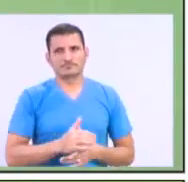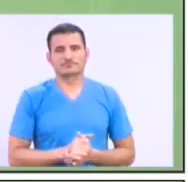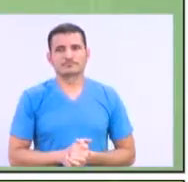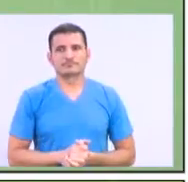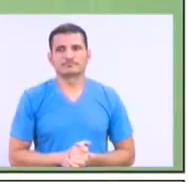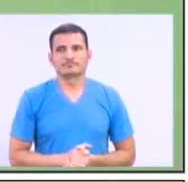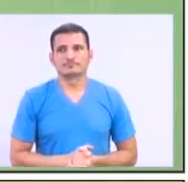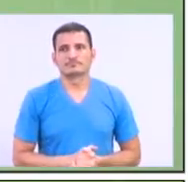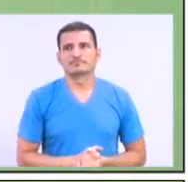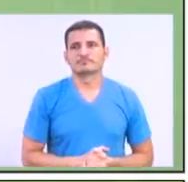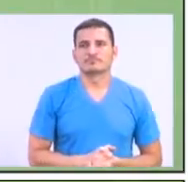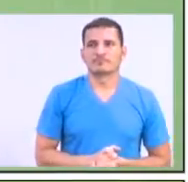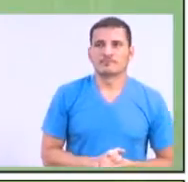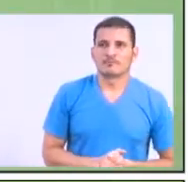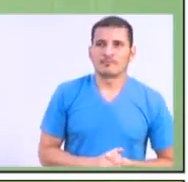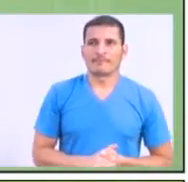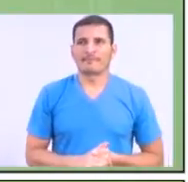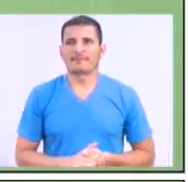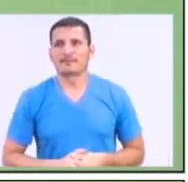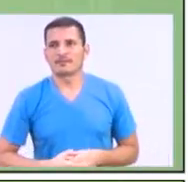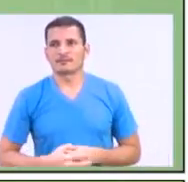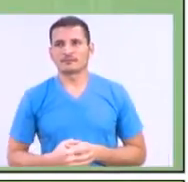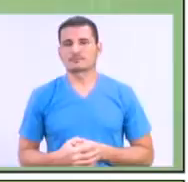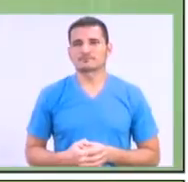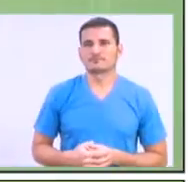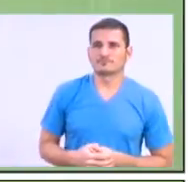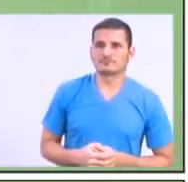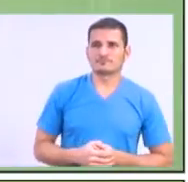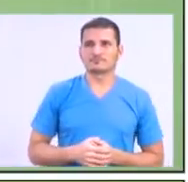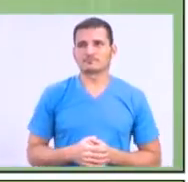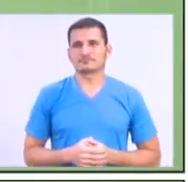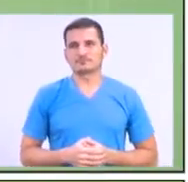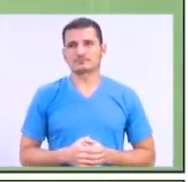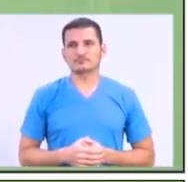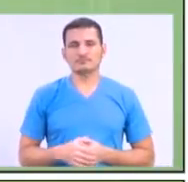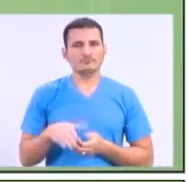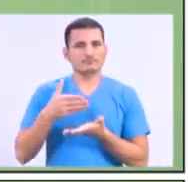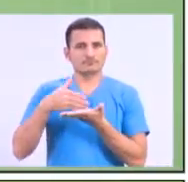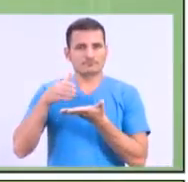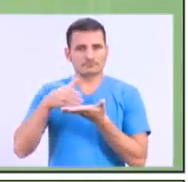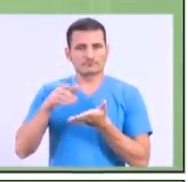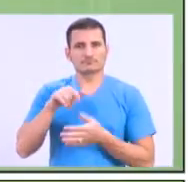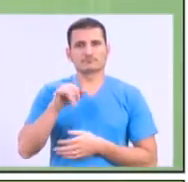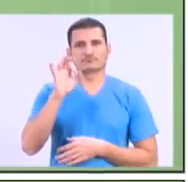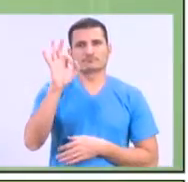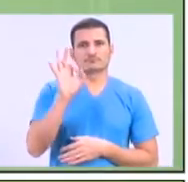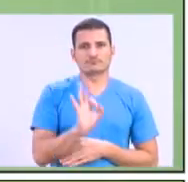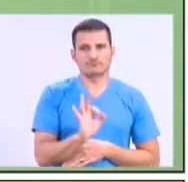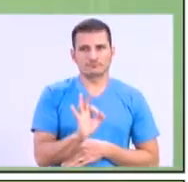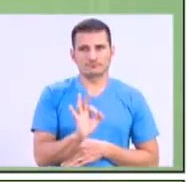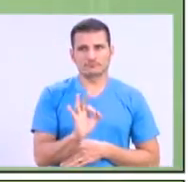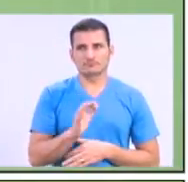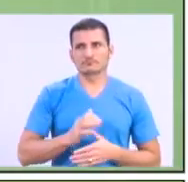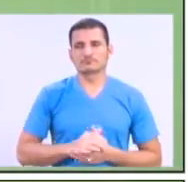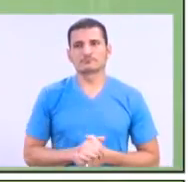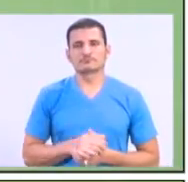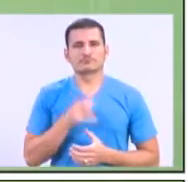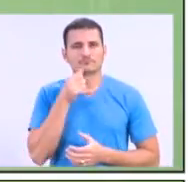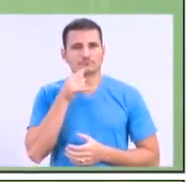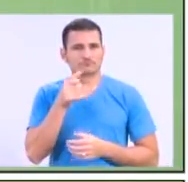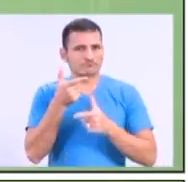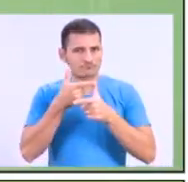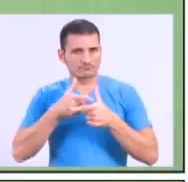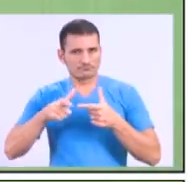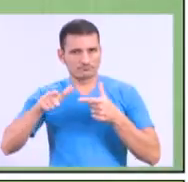módulo, né, que é basicamente o resto da divisão, nós trabalhamos com %. Quando a gente quiser pegar o resto de uma